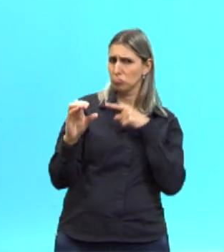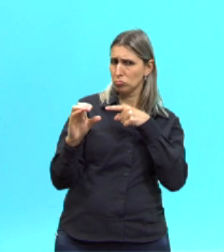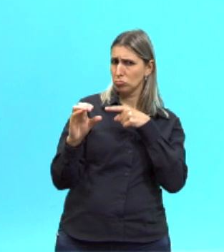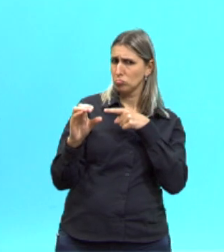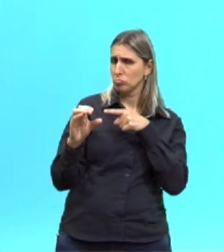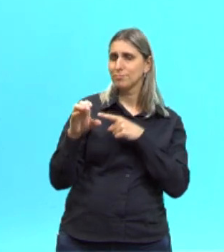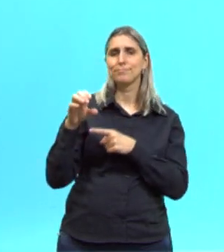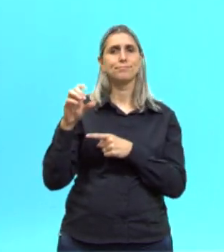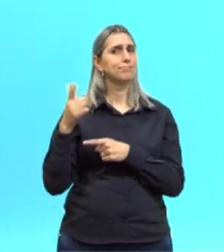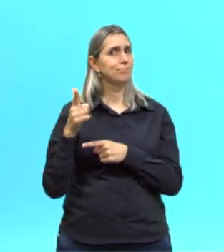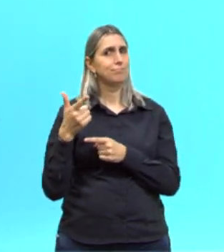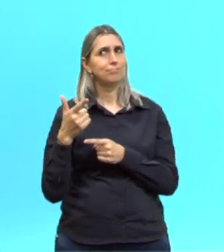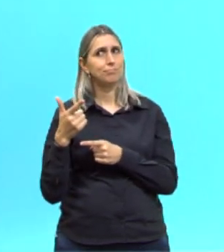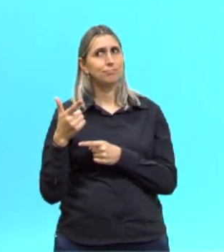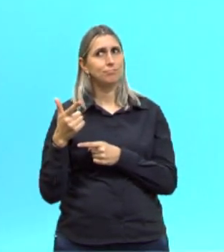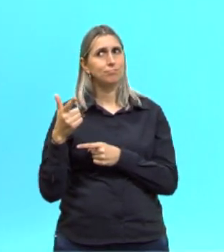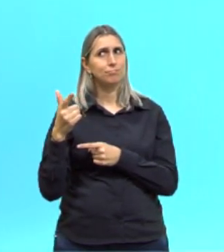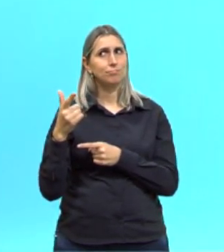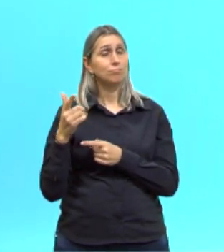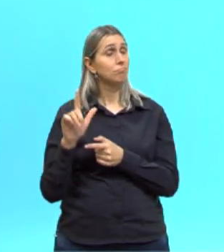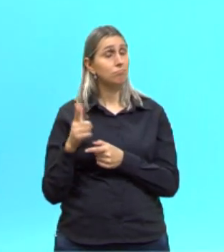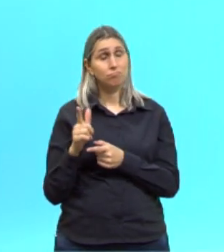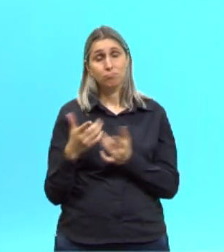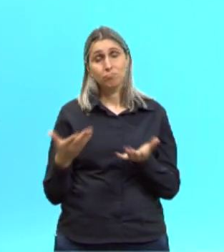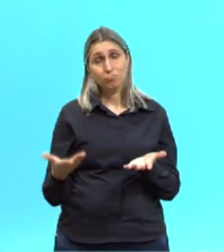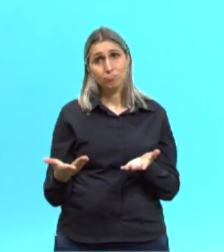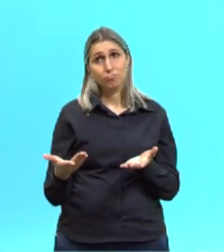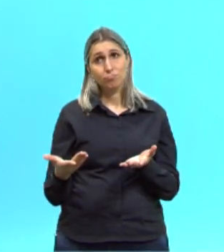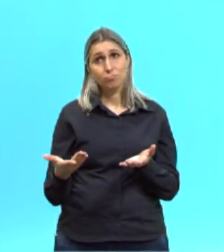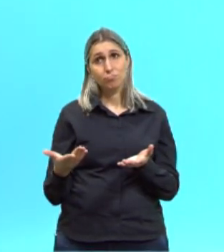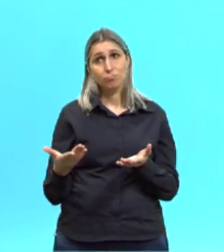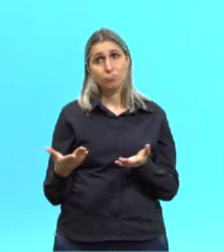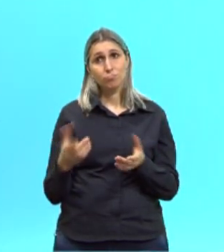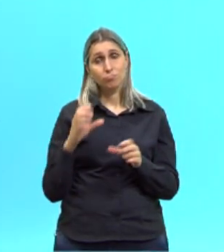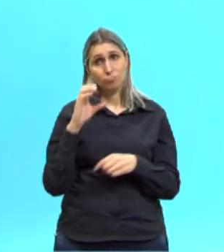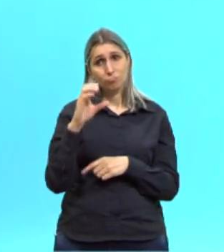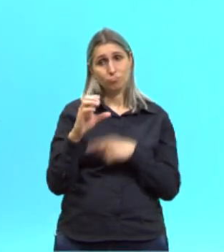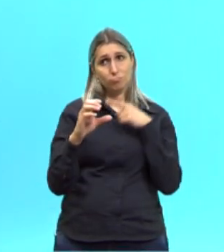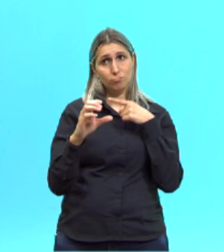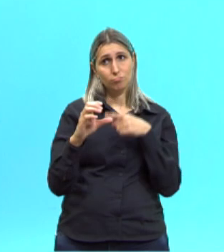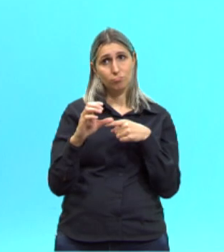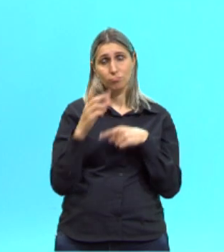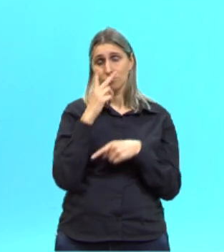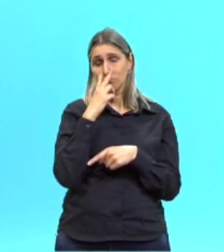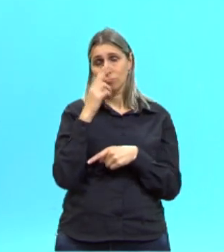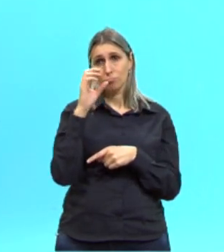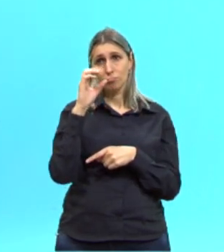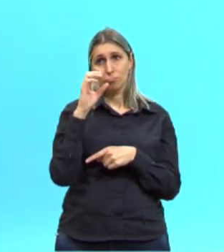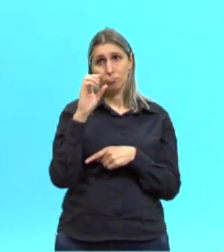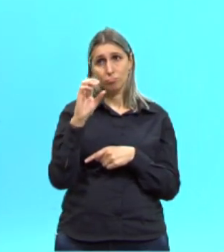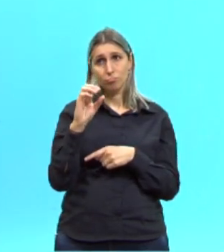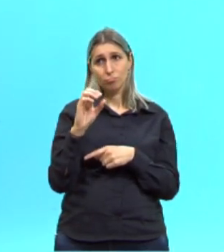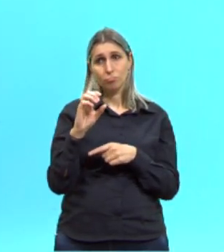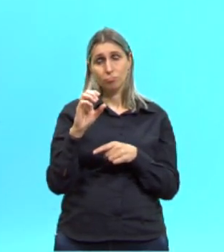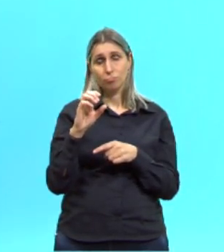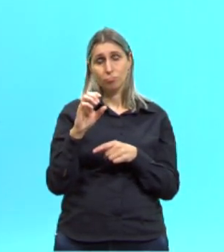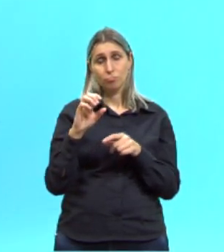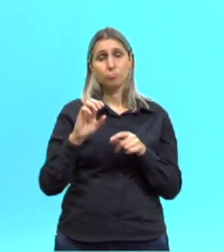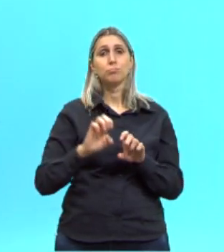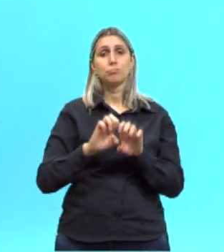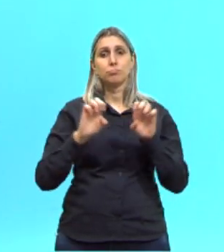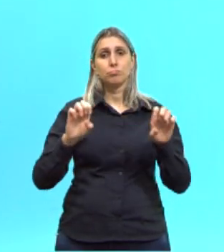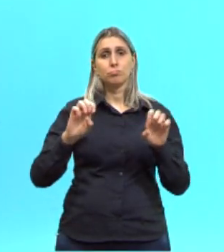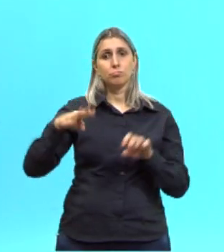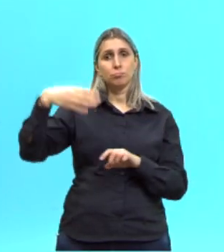termo C? Não temos. Se nós não temos o termo C, ela é uma equação